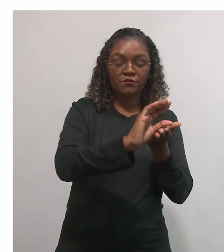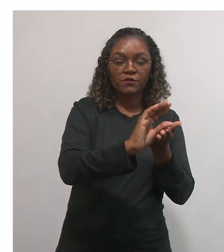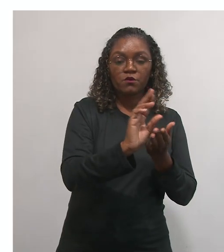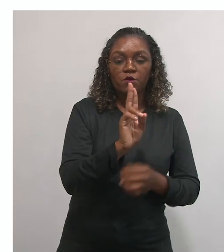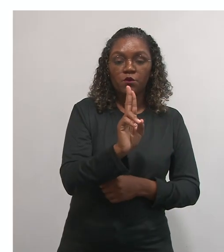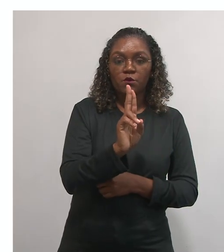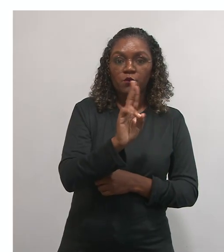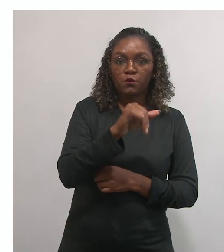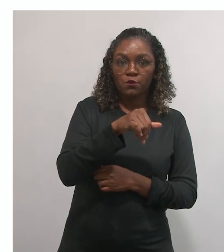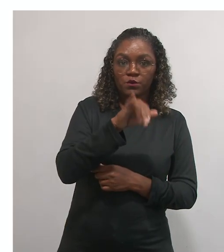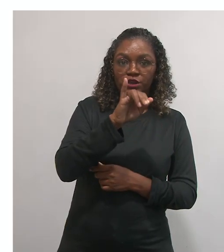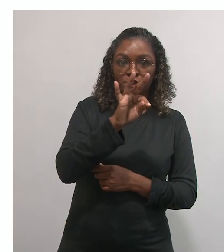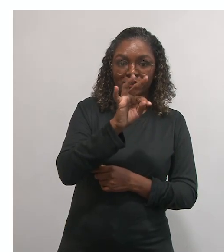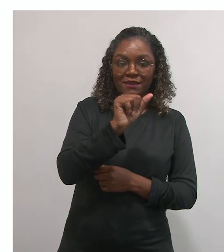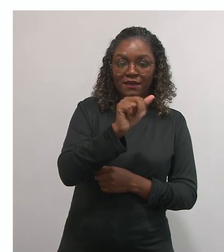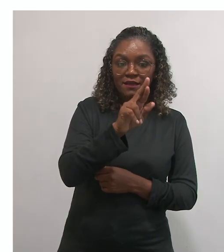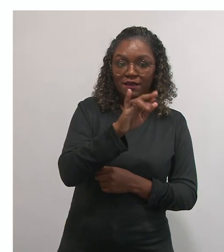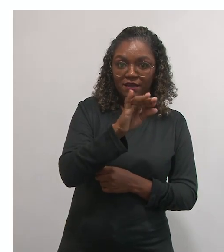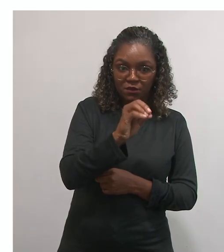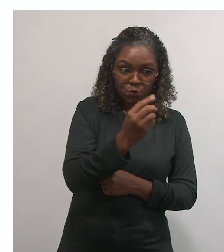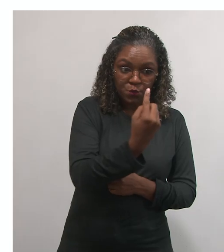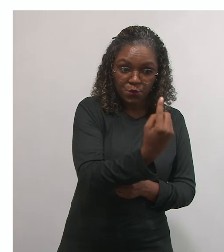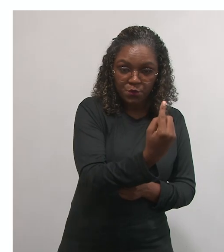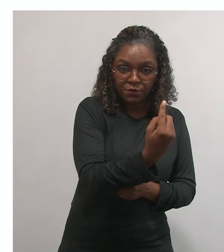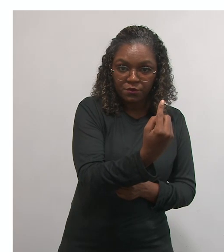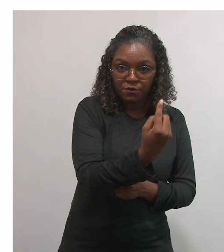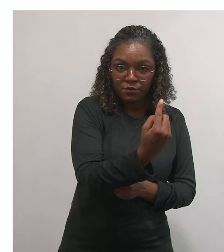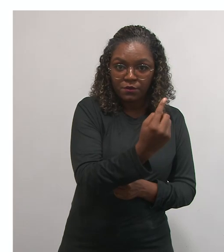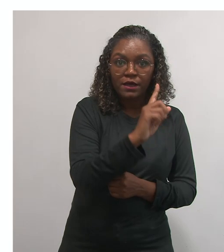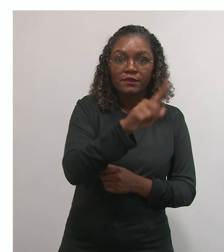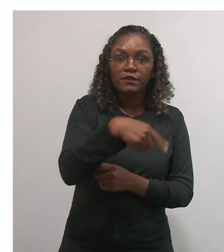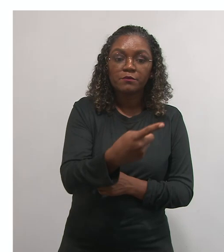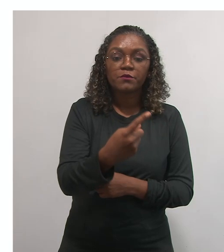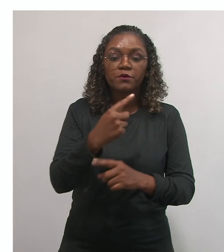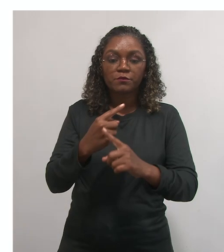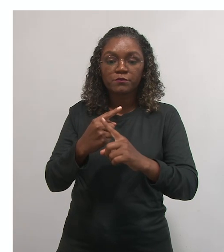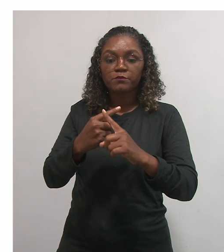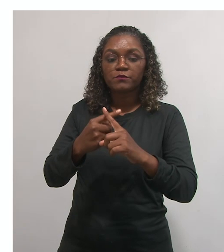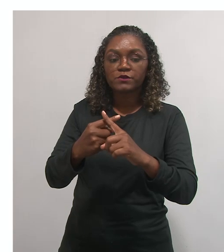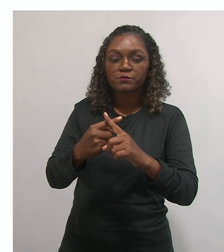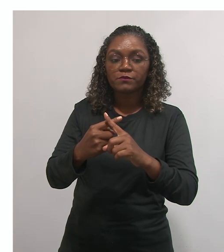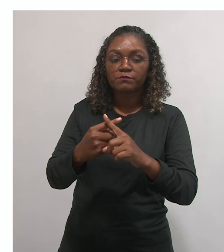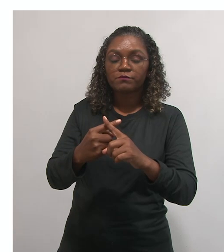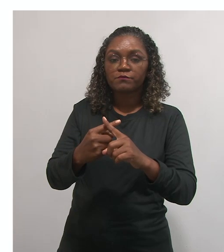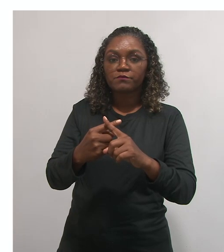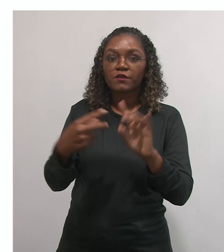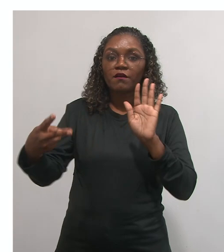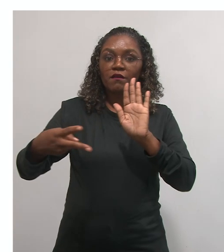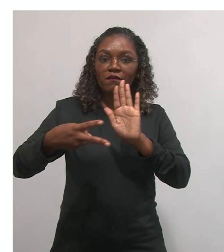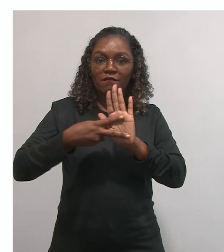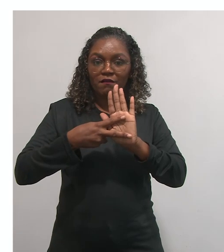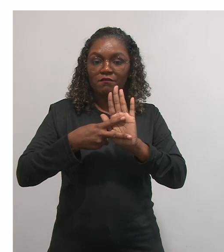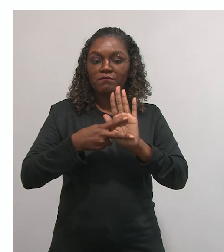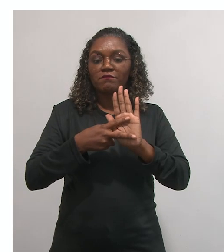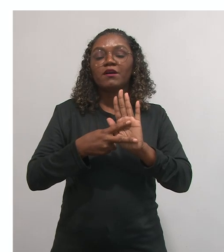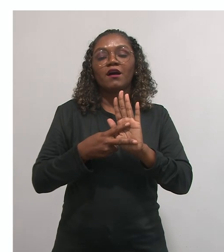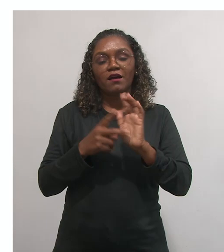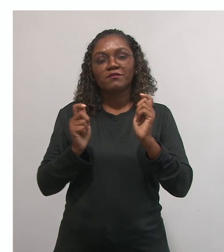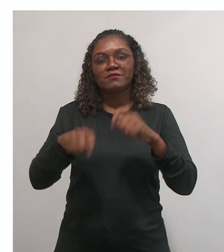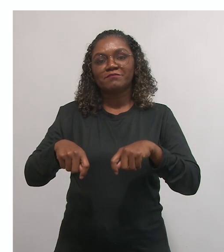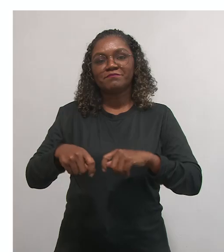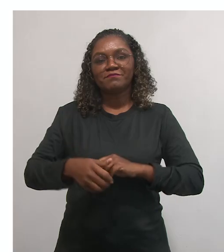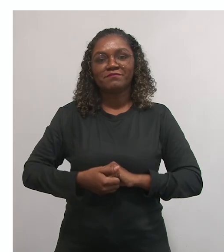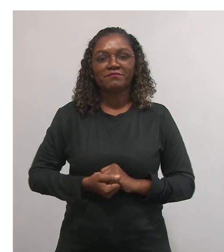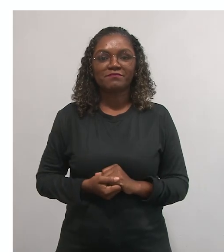dividido pelo preço unitário multiplicado por 100 a gente encontra a margem de contribuição